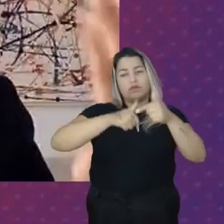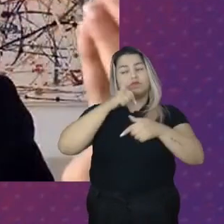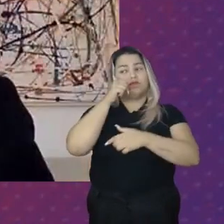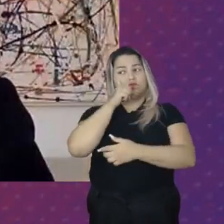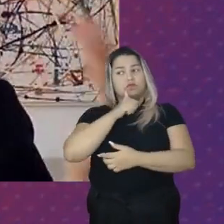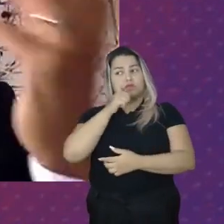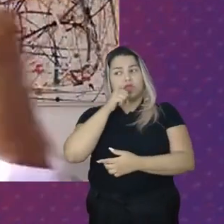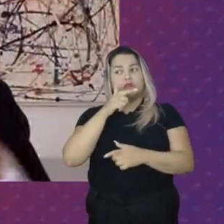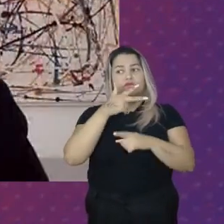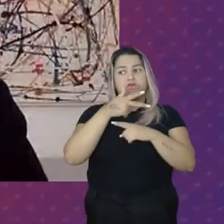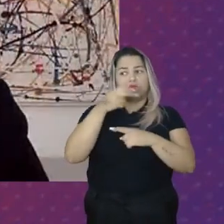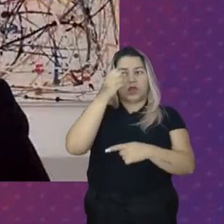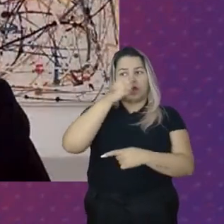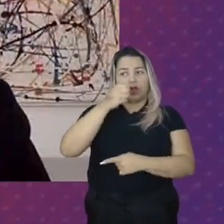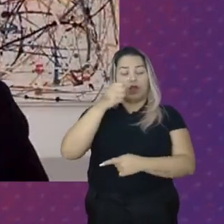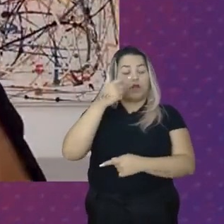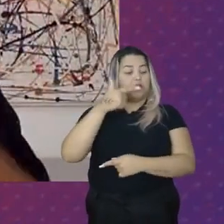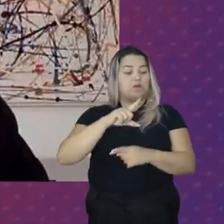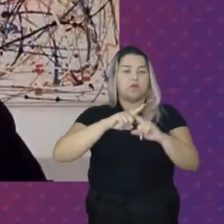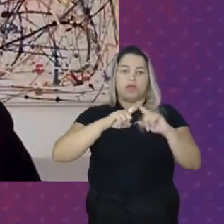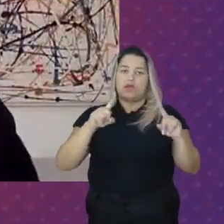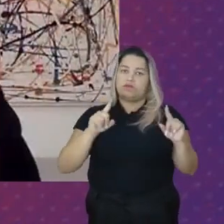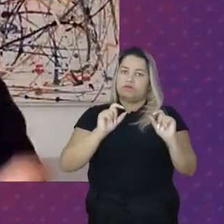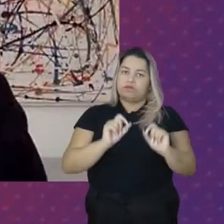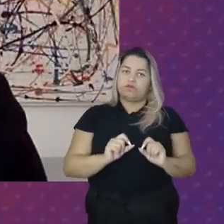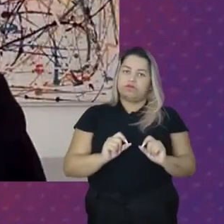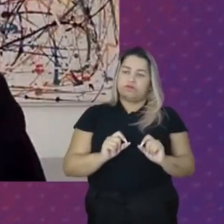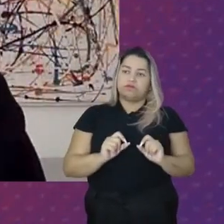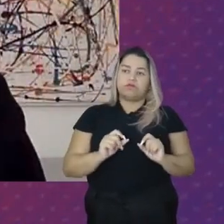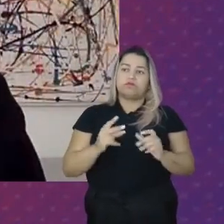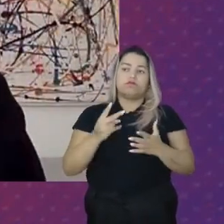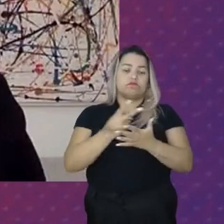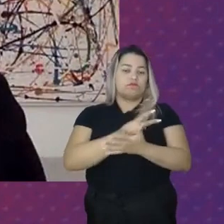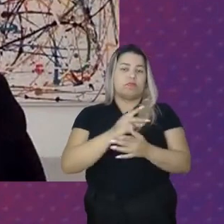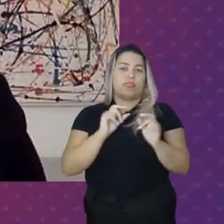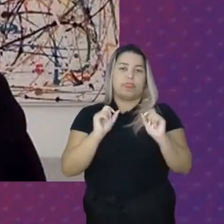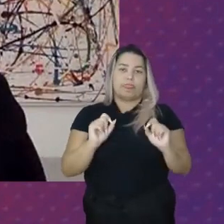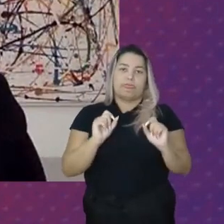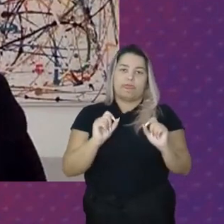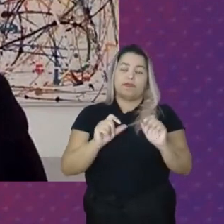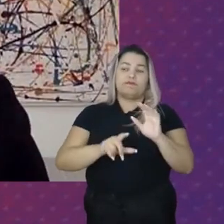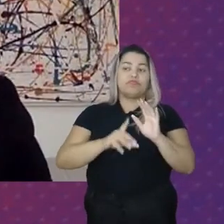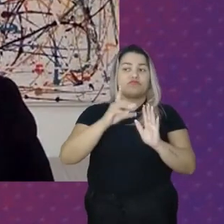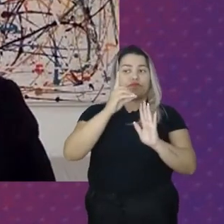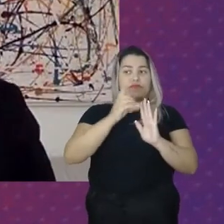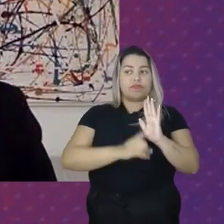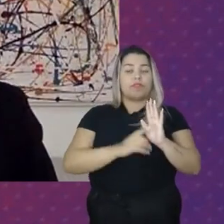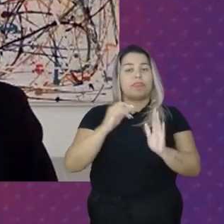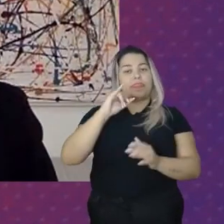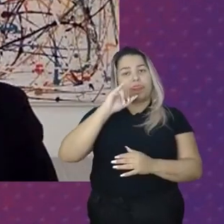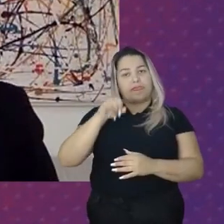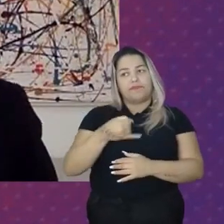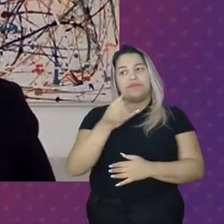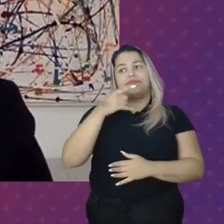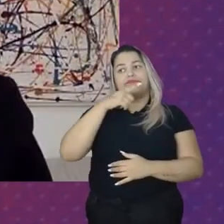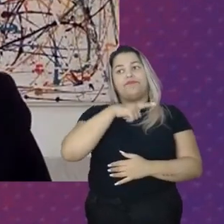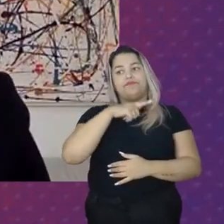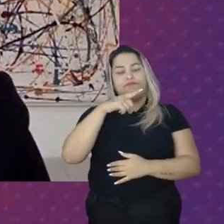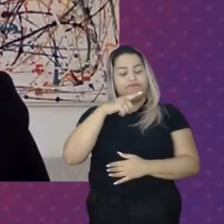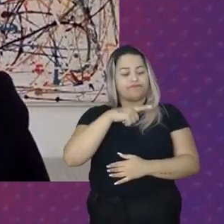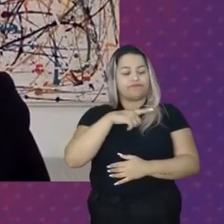domésticas ganharam, mas não levaram, porque os direitos que foram ampliados naquela oportunidade tiveram a